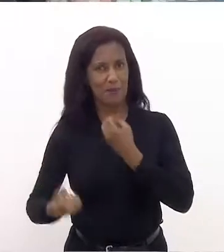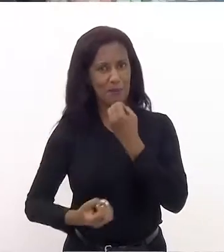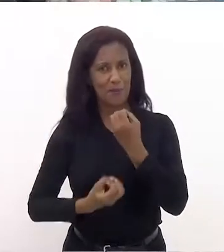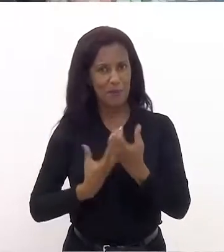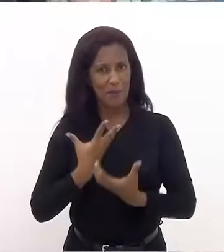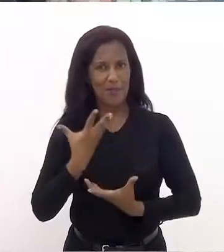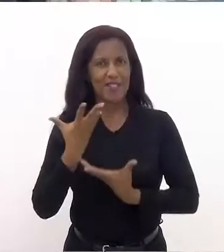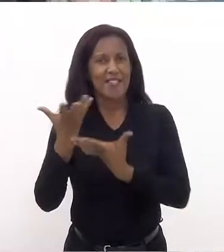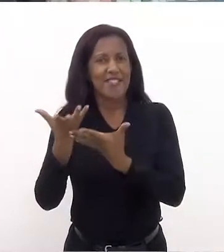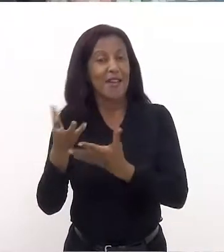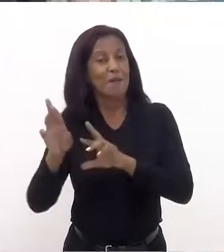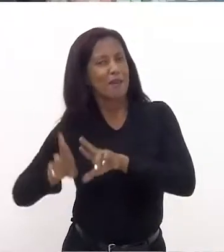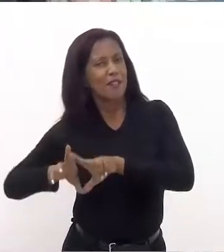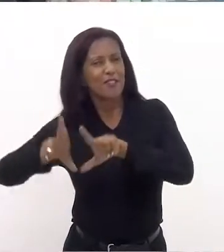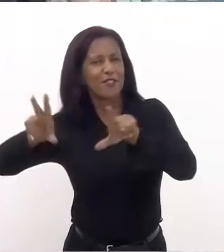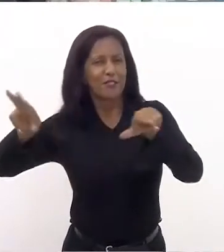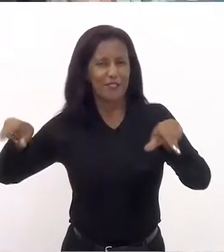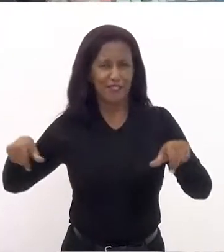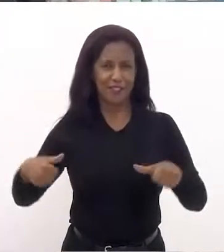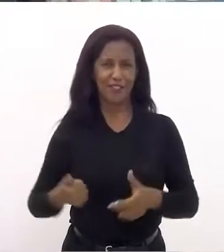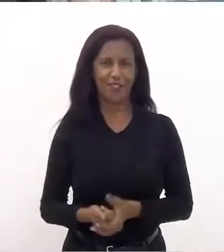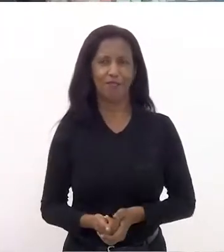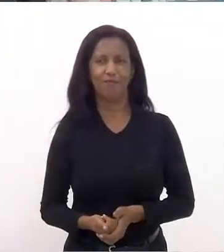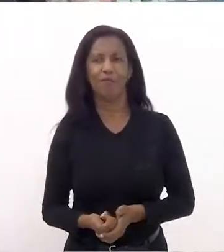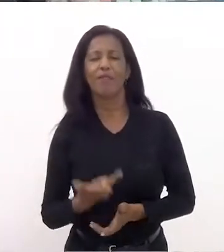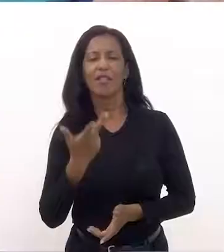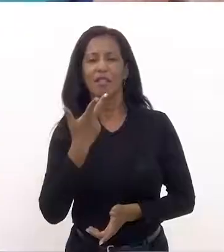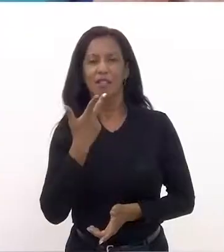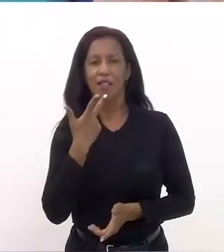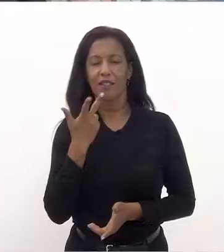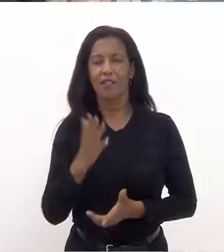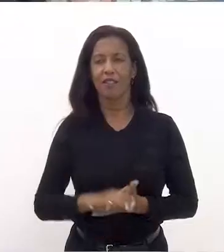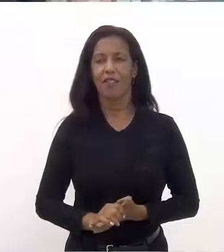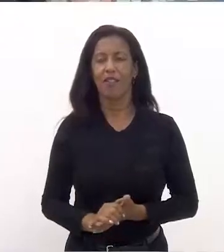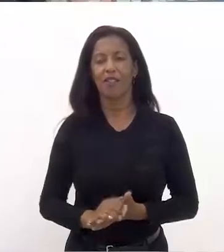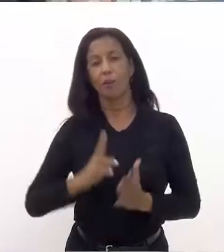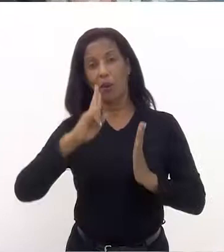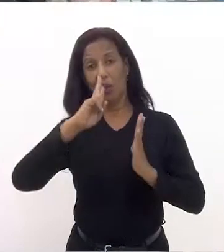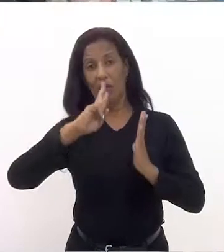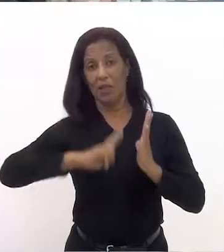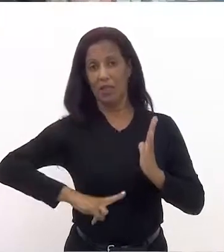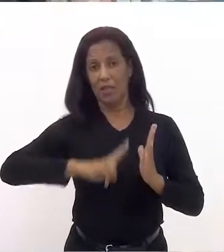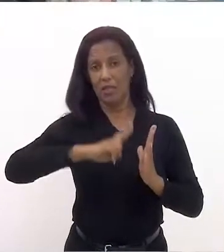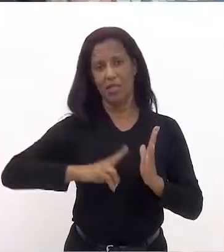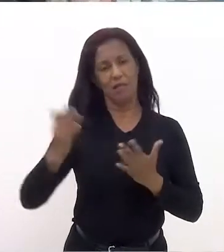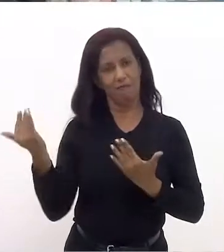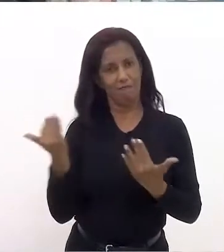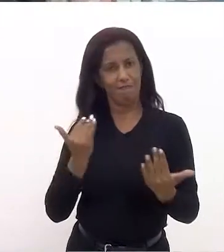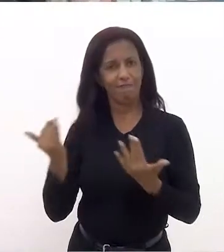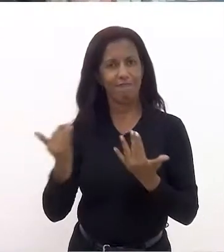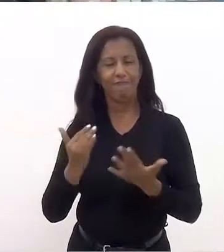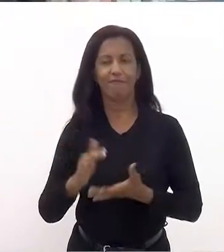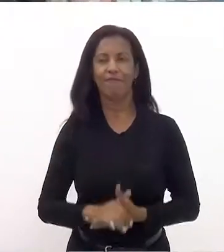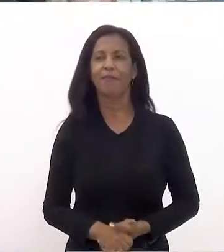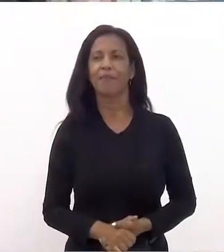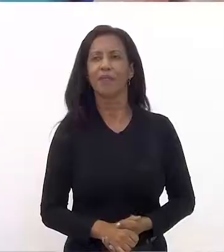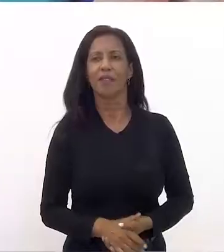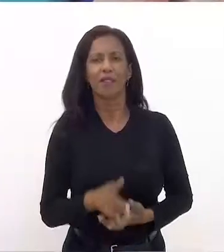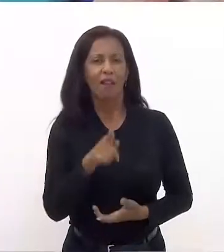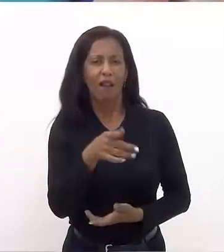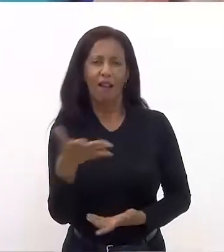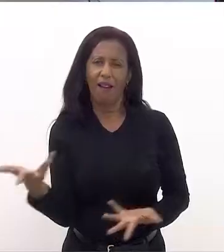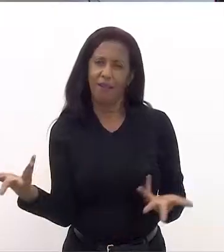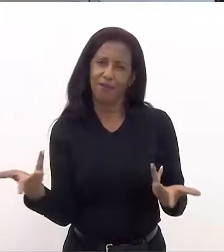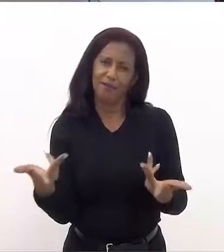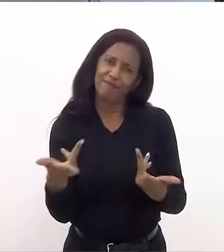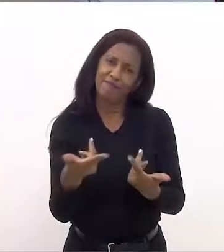poesia, mas uma poesia muito diversa, livres, fácil de ser lidas e assimiladas. Isso pronto, é